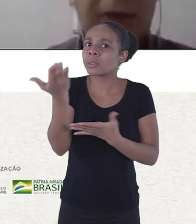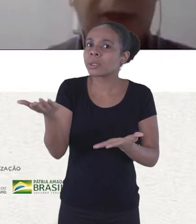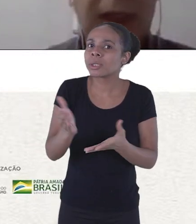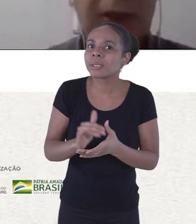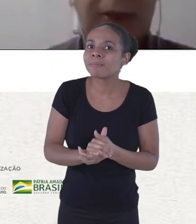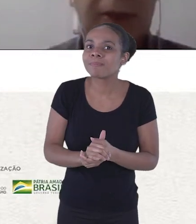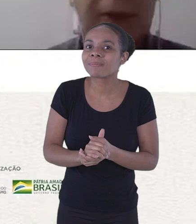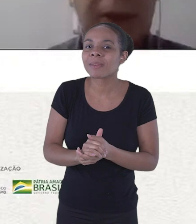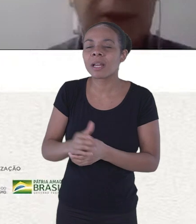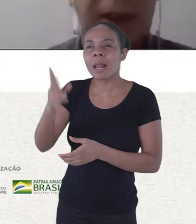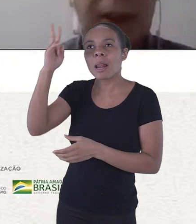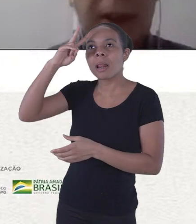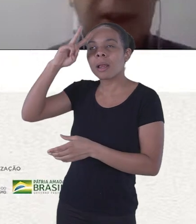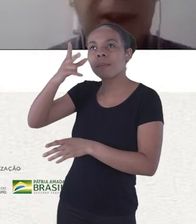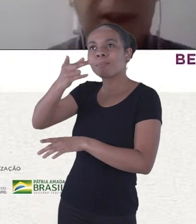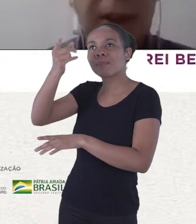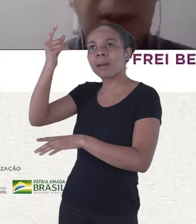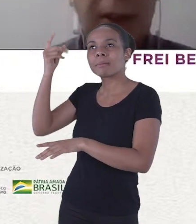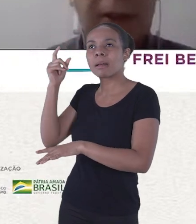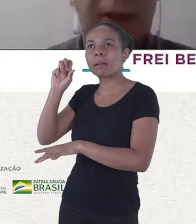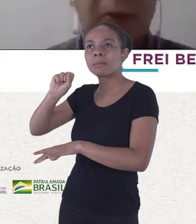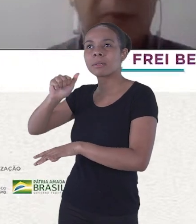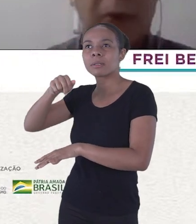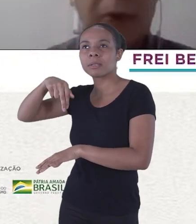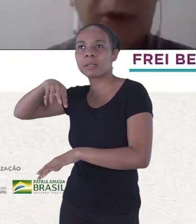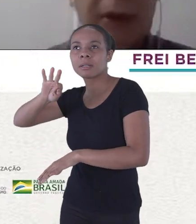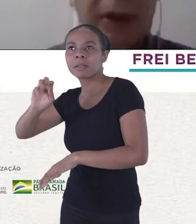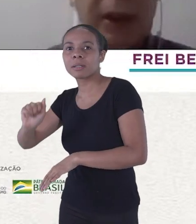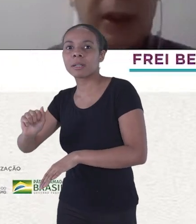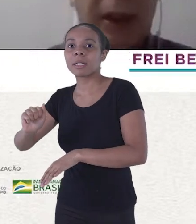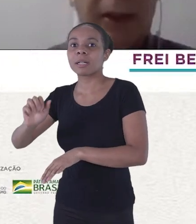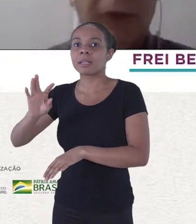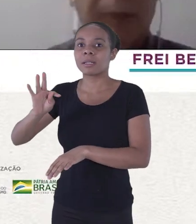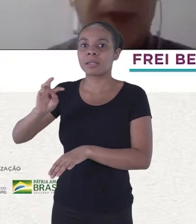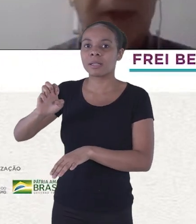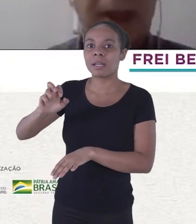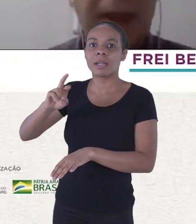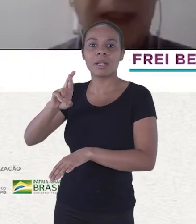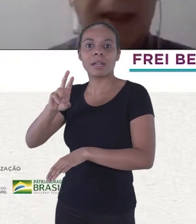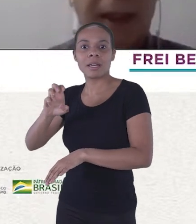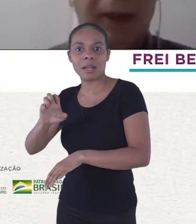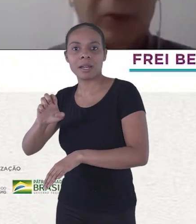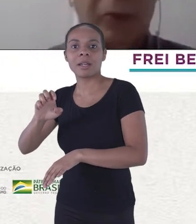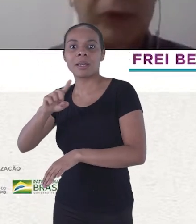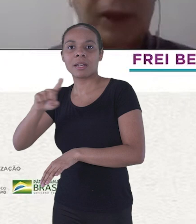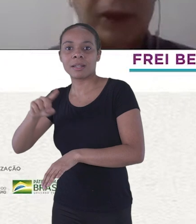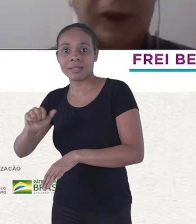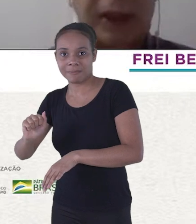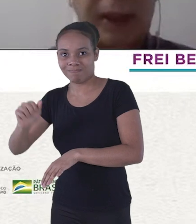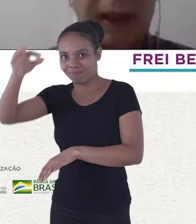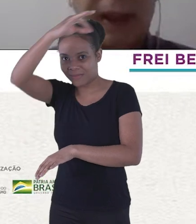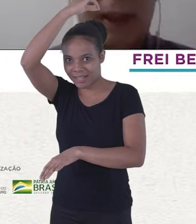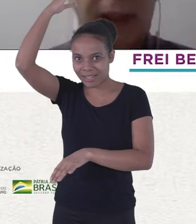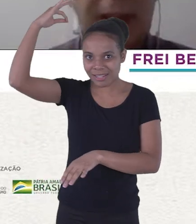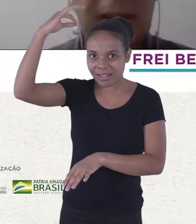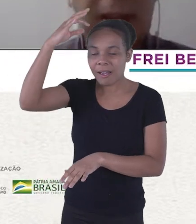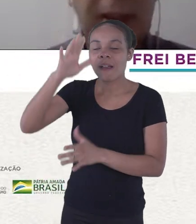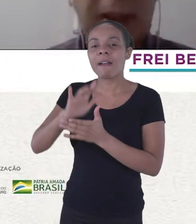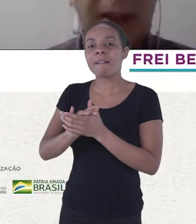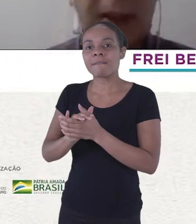Santa Teresa de Ávila dizia que ser humilde é ter os pés na terra, né? Humus significa